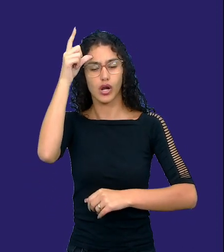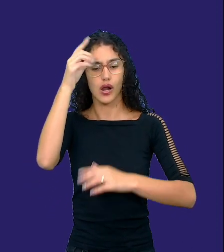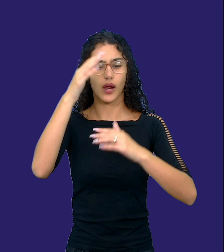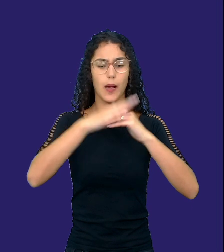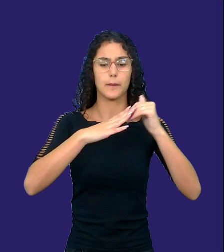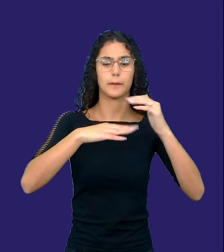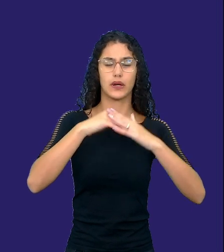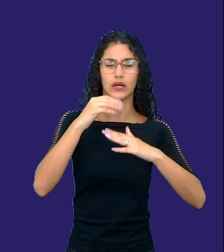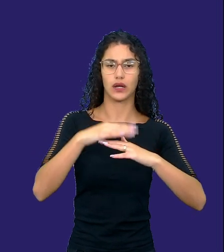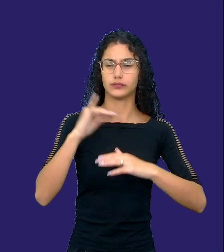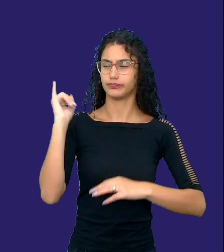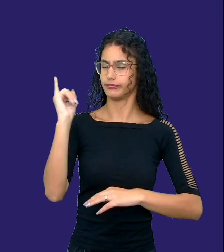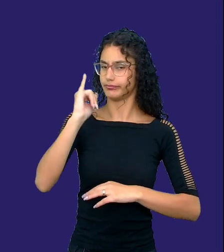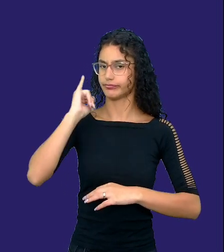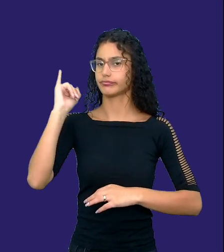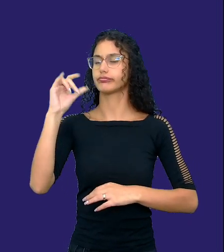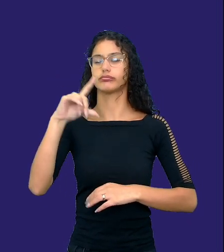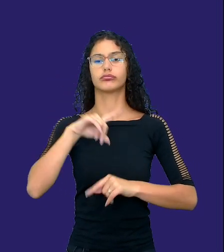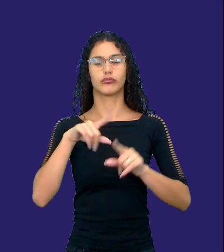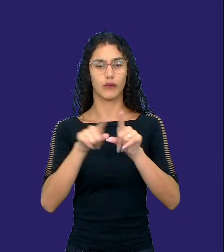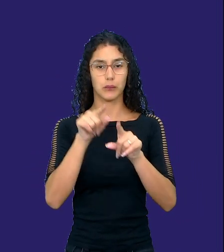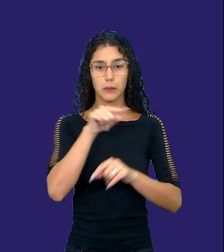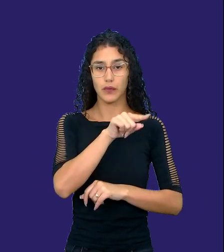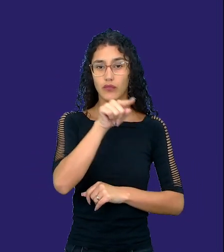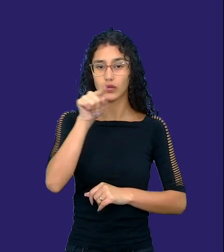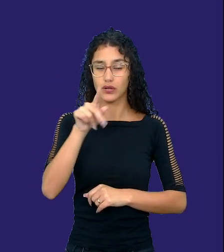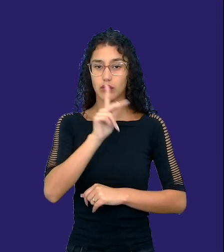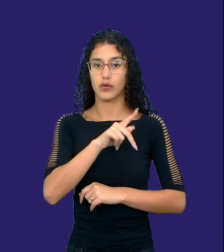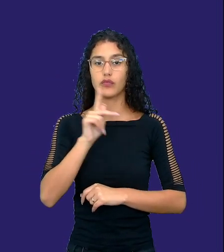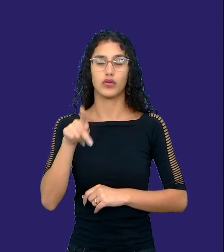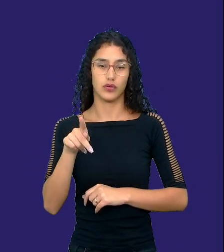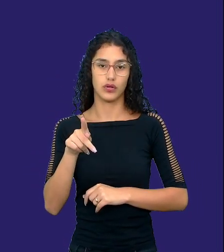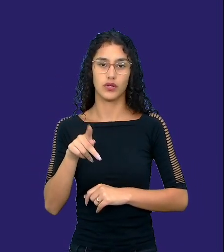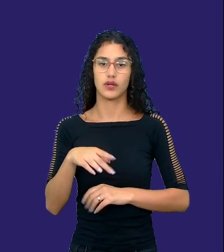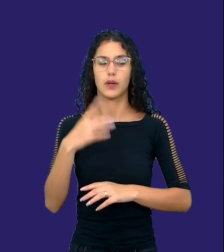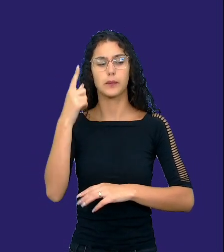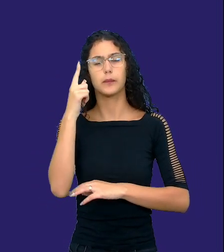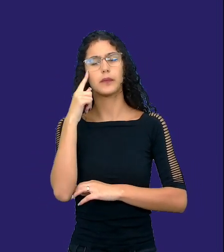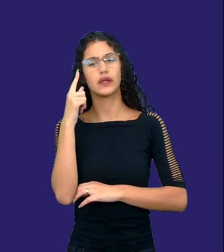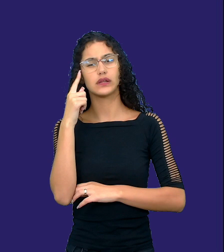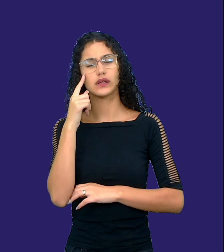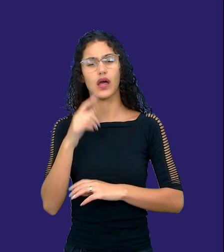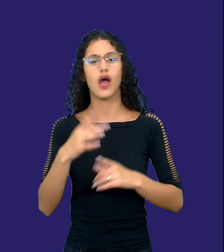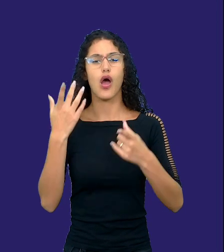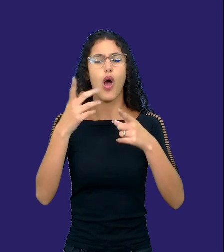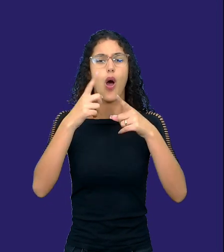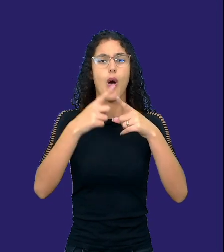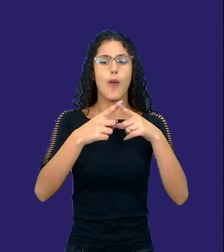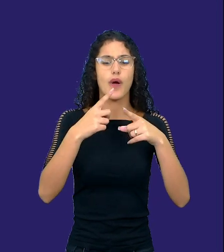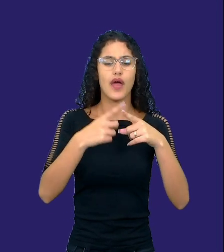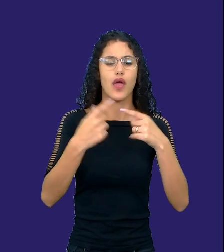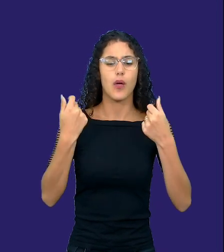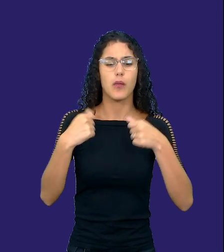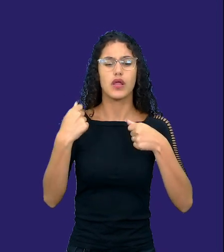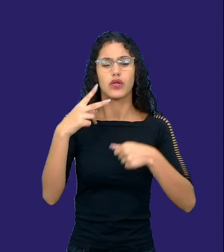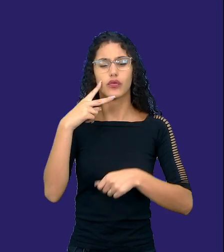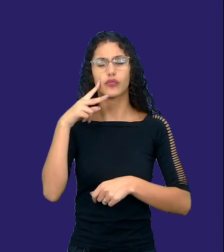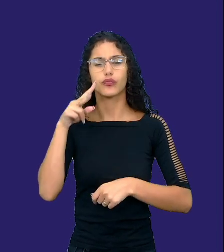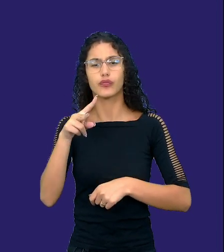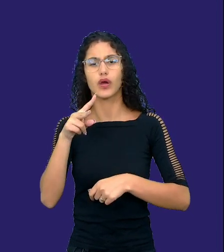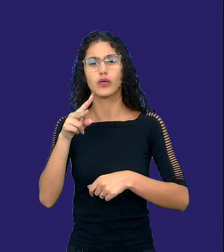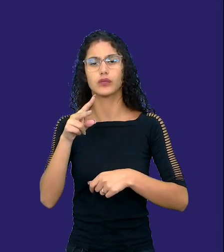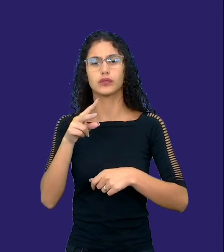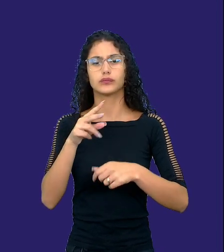conhecimento tão importantes, né, para vocês, professores, e pensar por que que eu devo olhar para